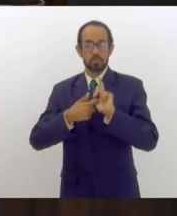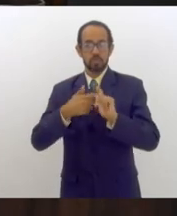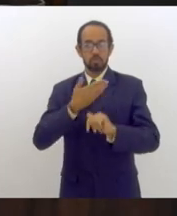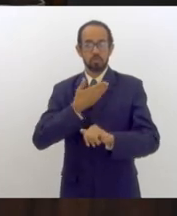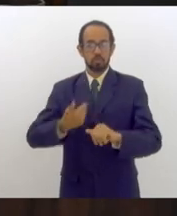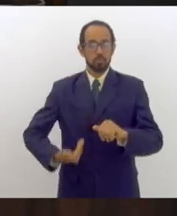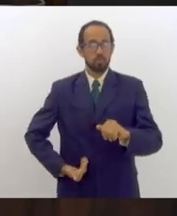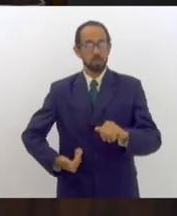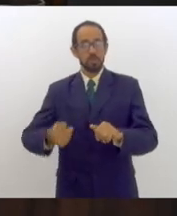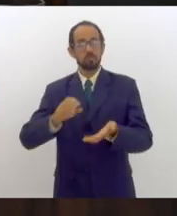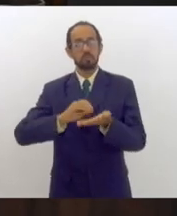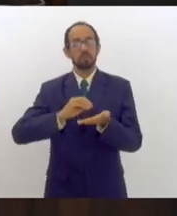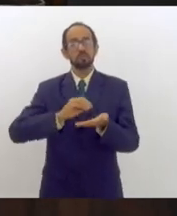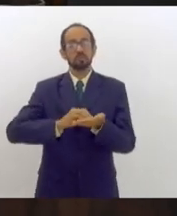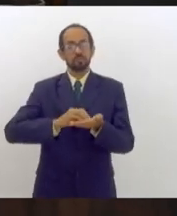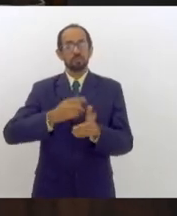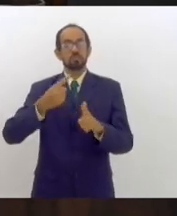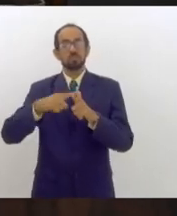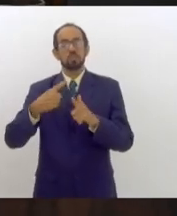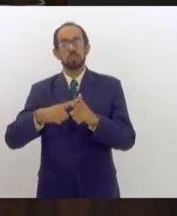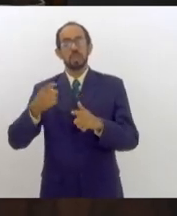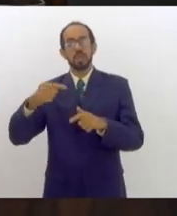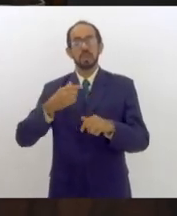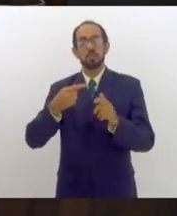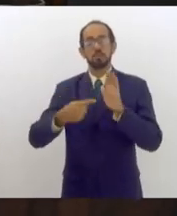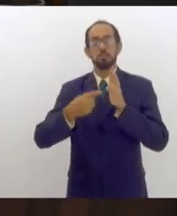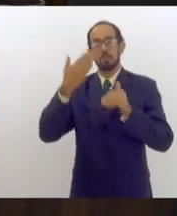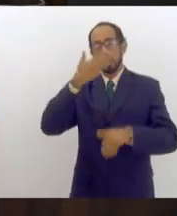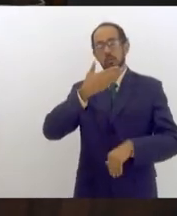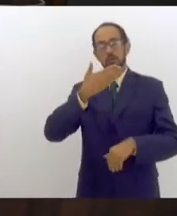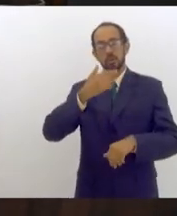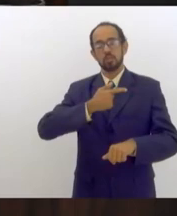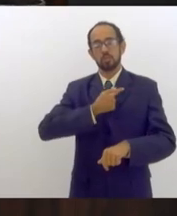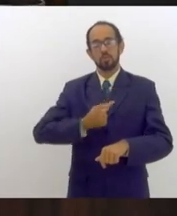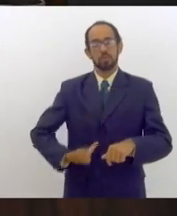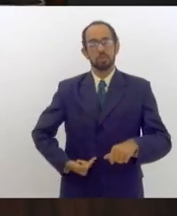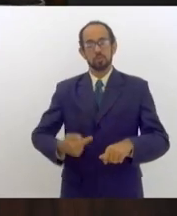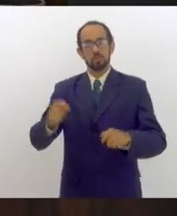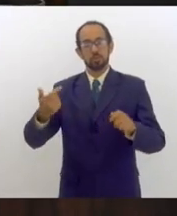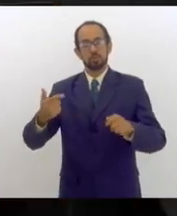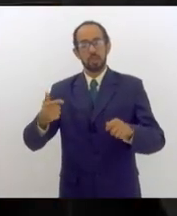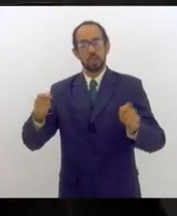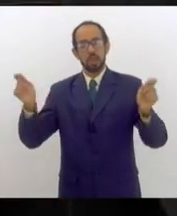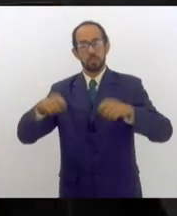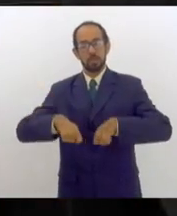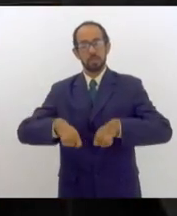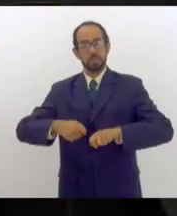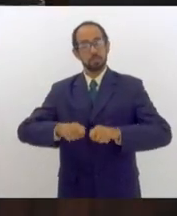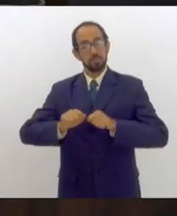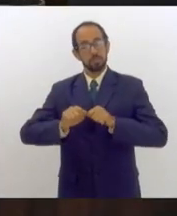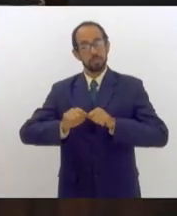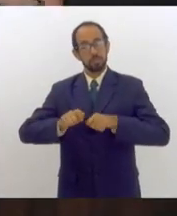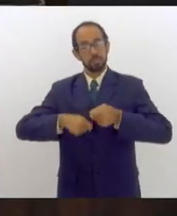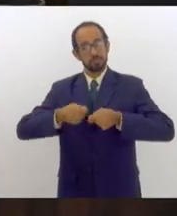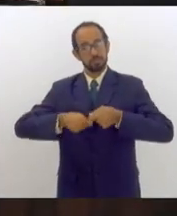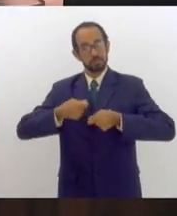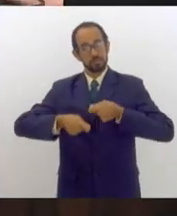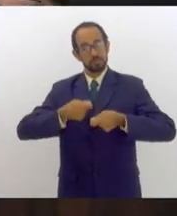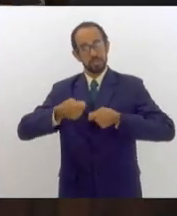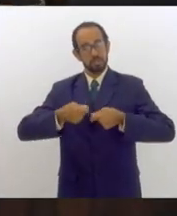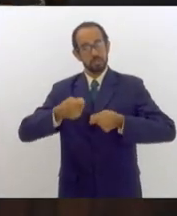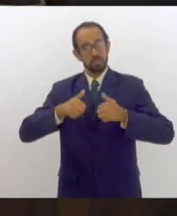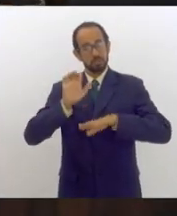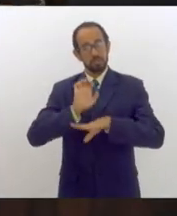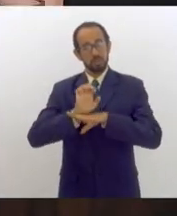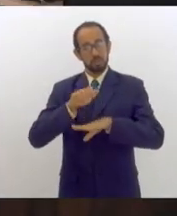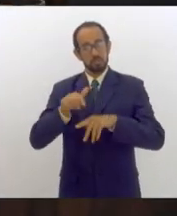a desejar porque mostra que o governador não tem competência para fazer gestão do Estado por isso que o sistema de transporte Ferroviário